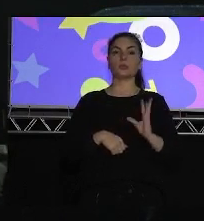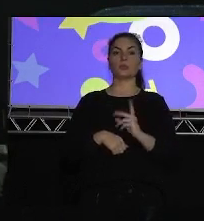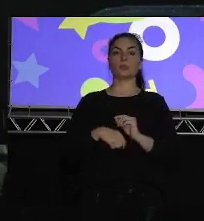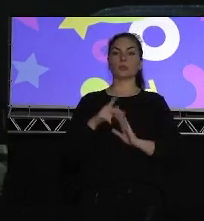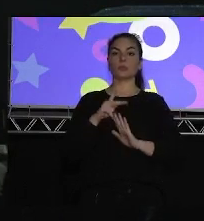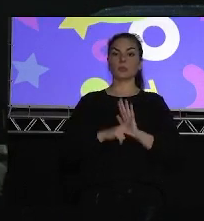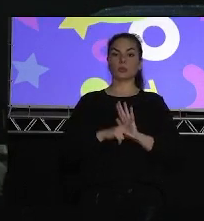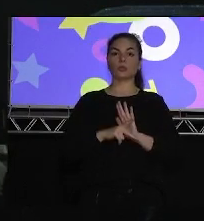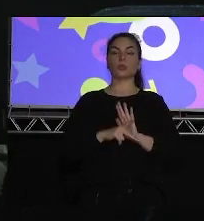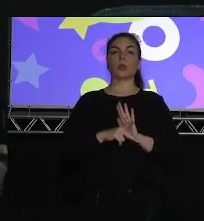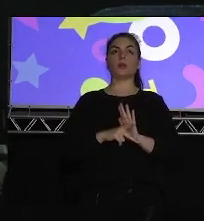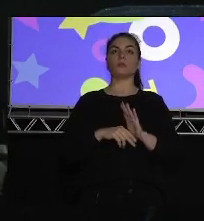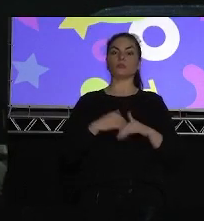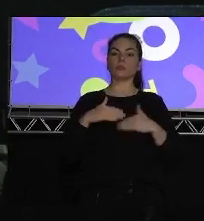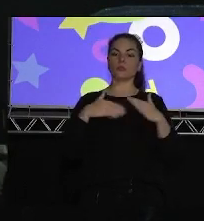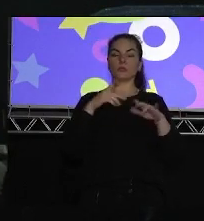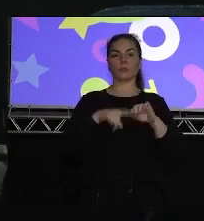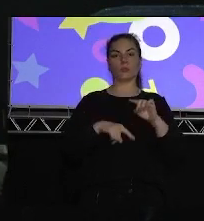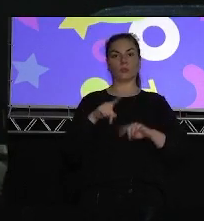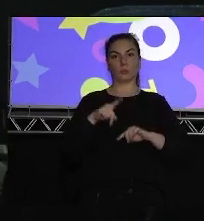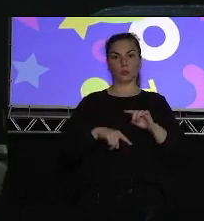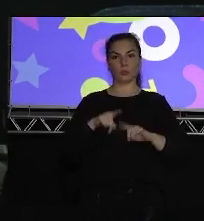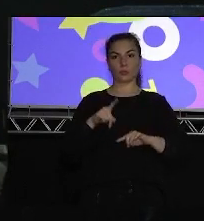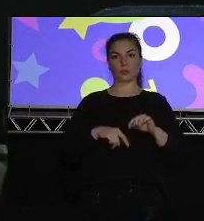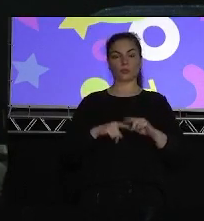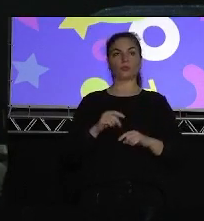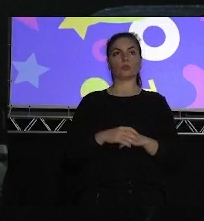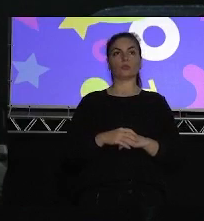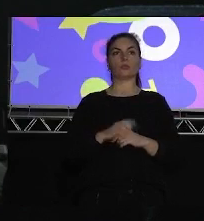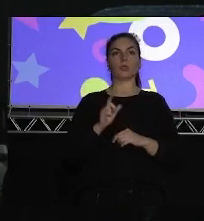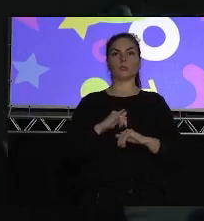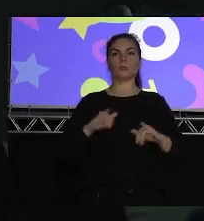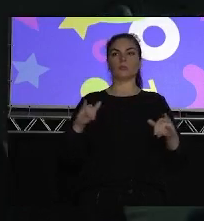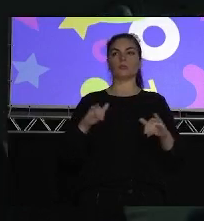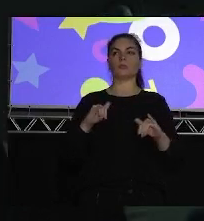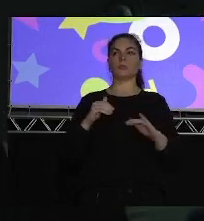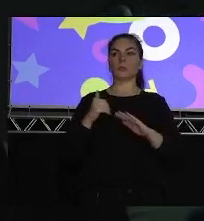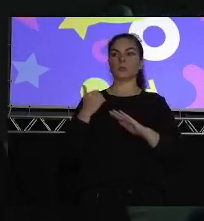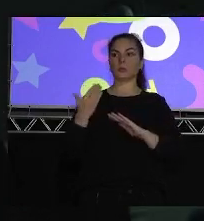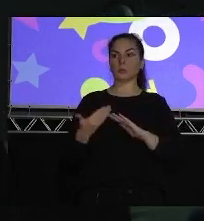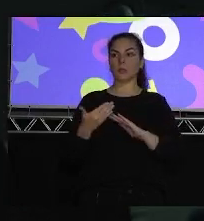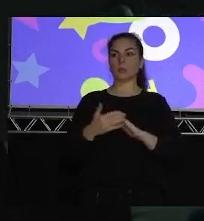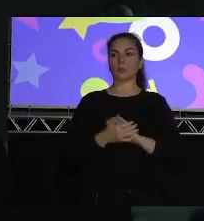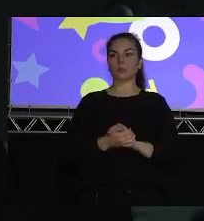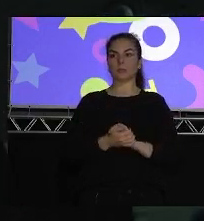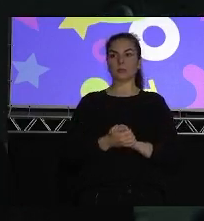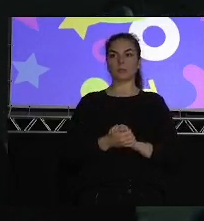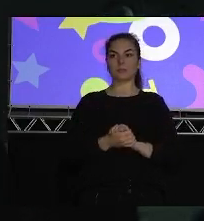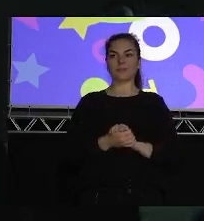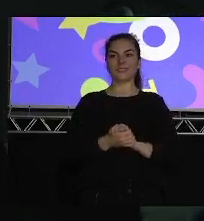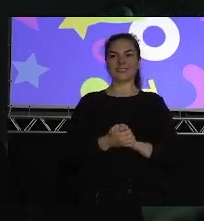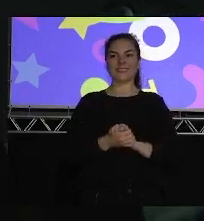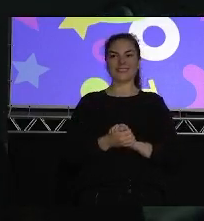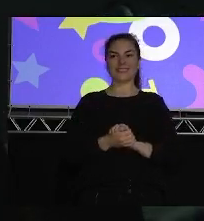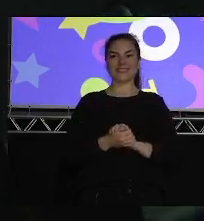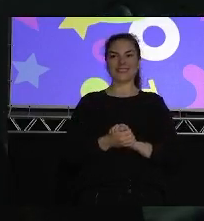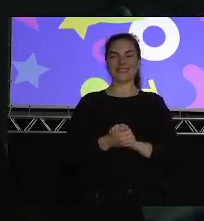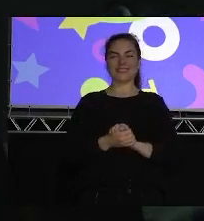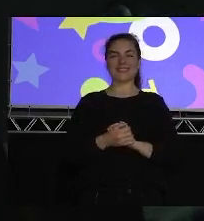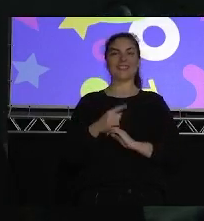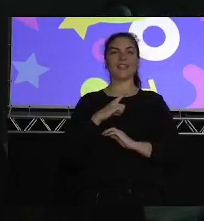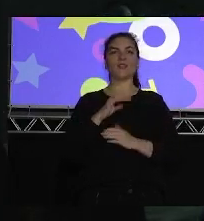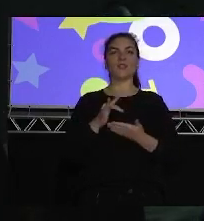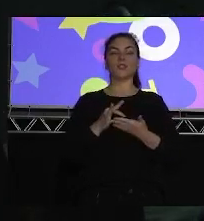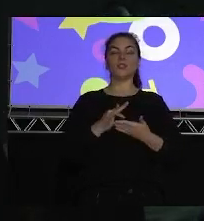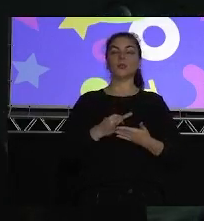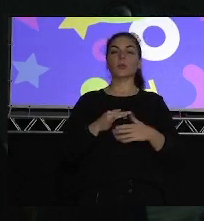de desenvolvimento e produtos, eles são desenvolvidos externamente, são fornecedores, Então, a gente não é mais um desafio aí. E